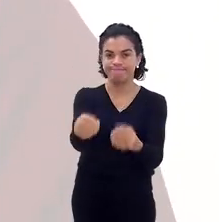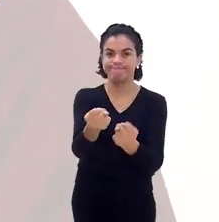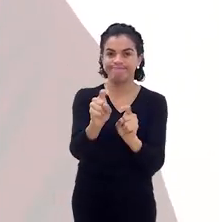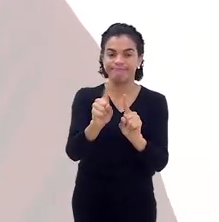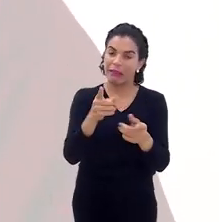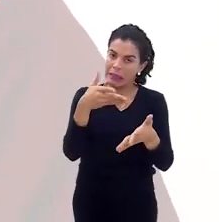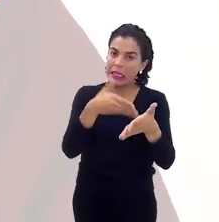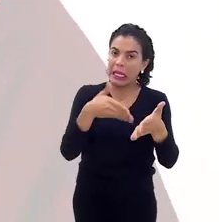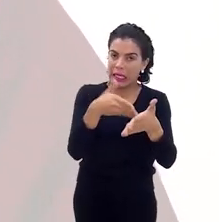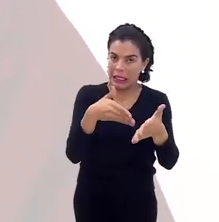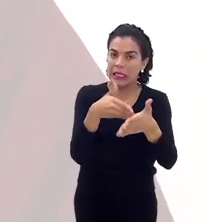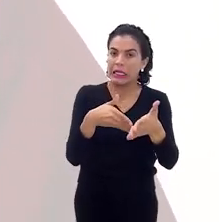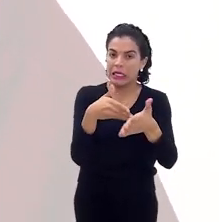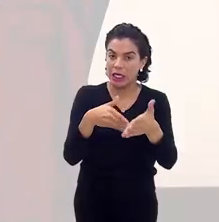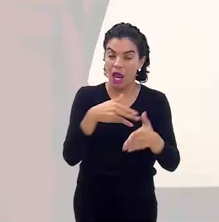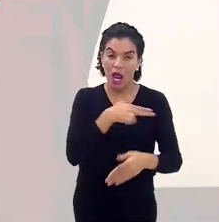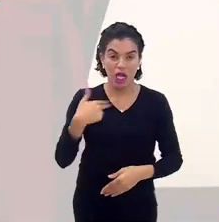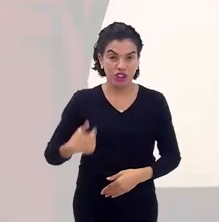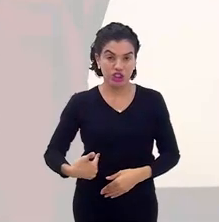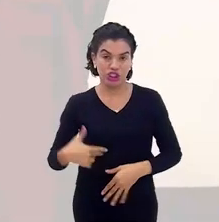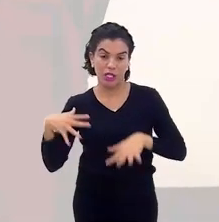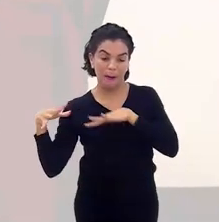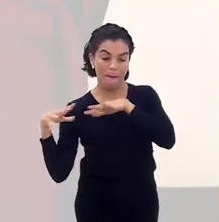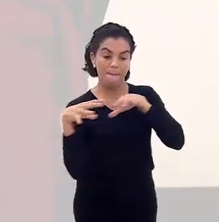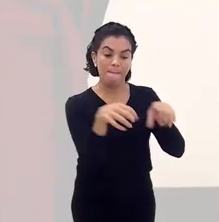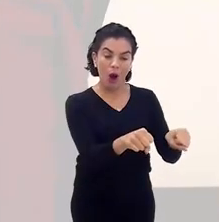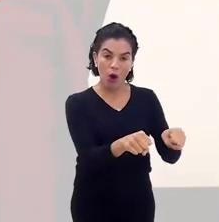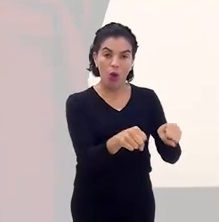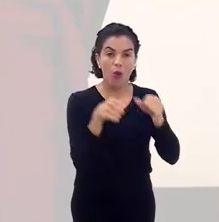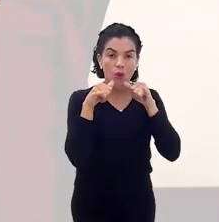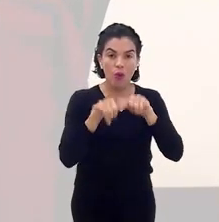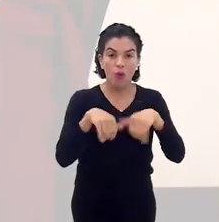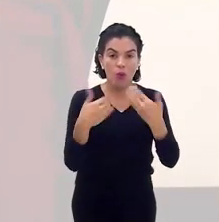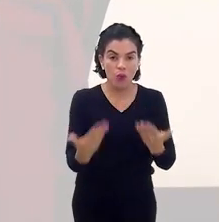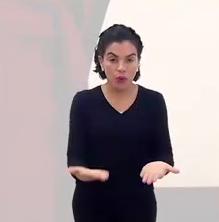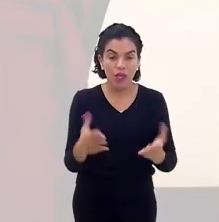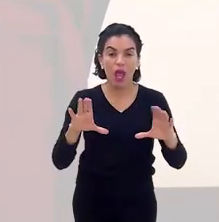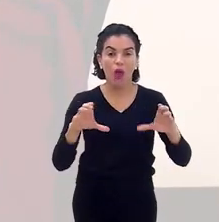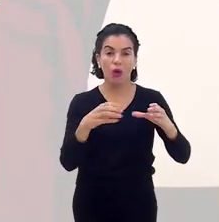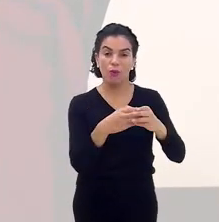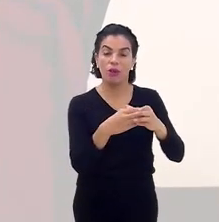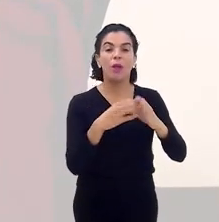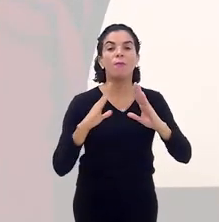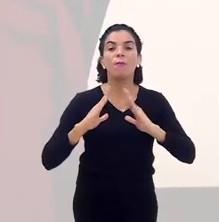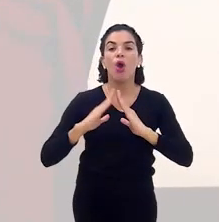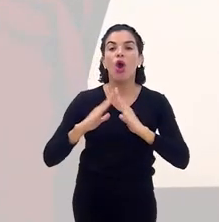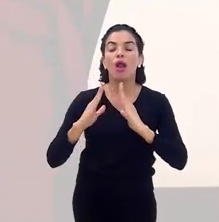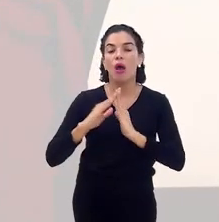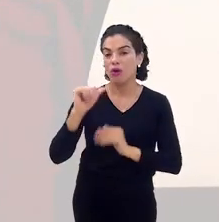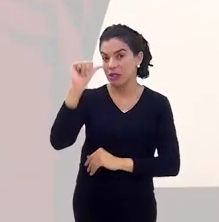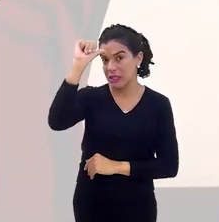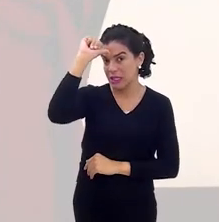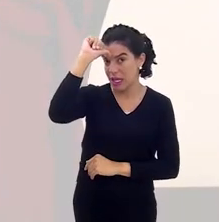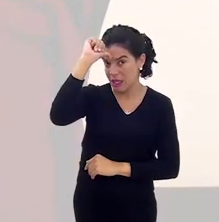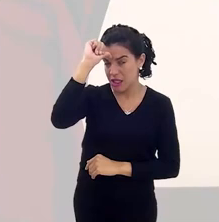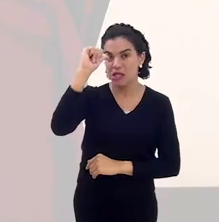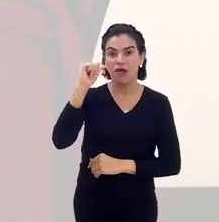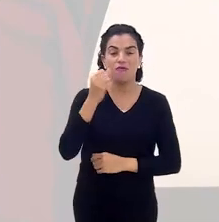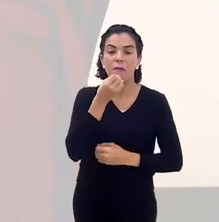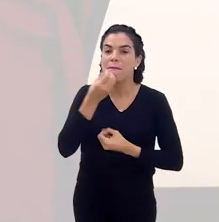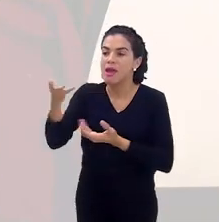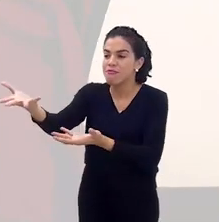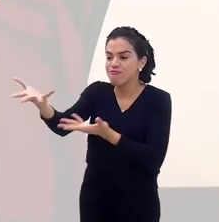a restrição, né? A China invadiu o Tibete e o Dalai Lama e toda a comunidade mora na Índia, né? Foi muito